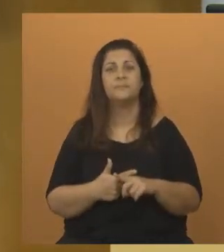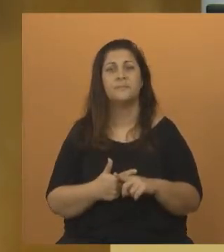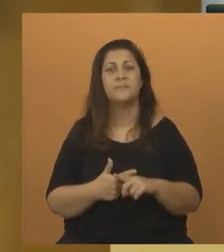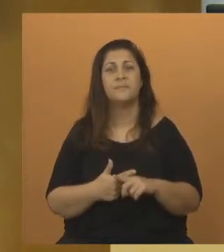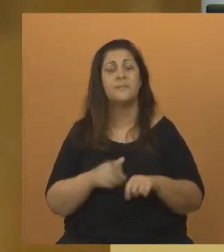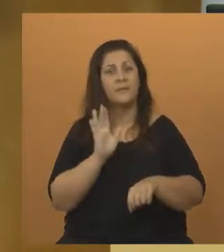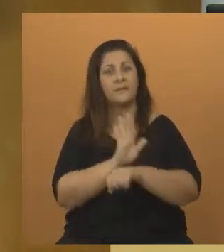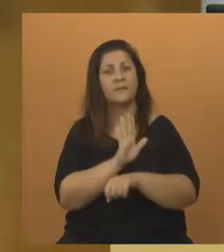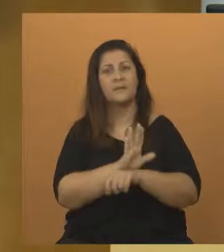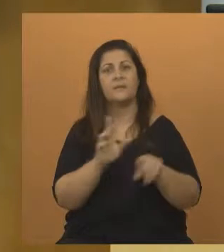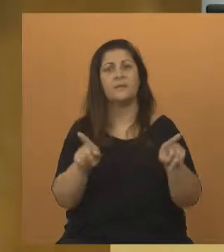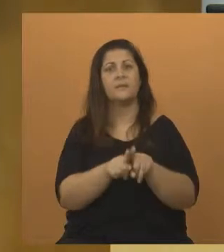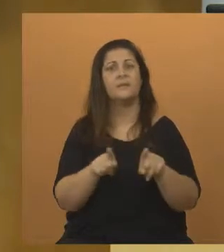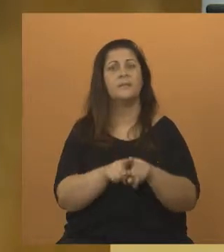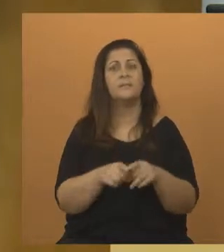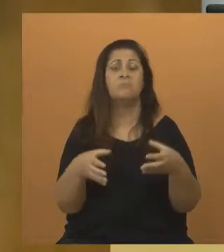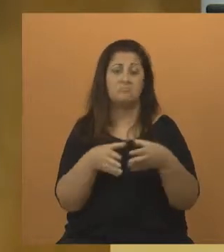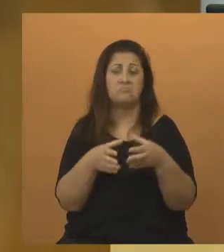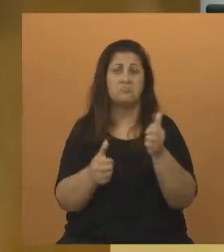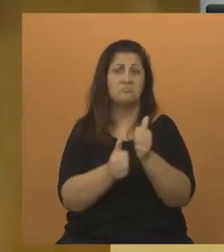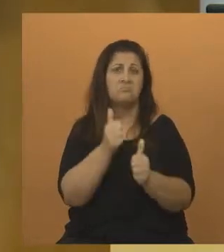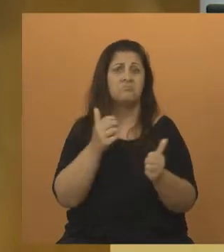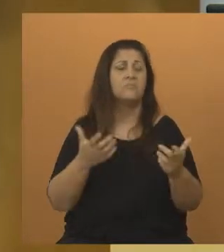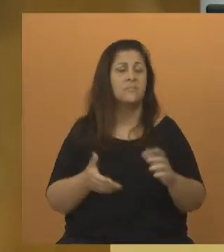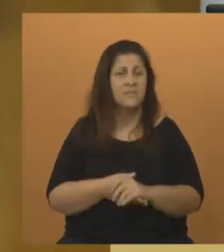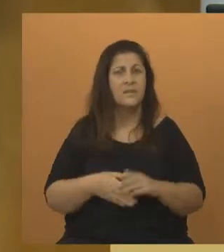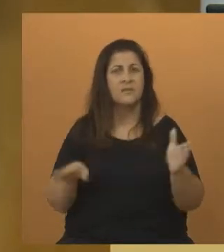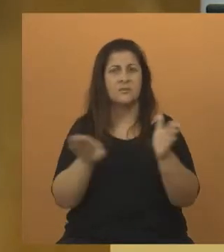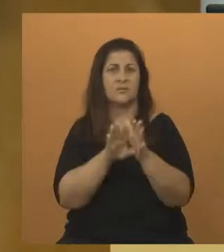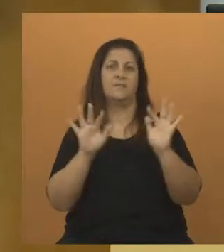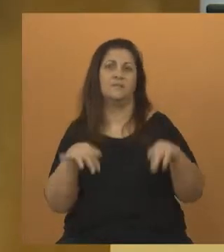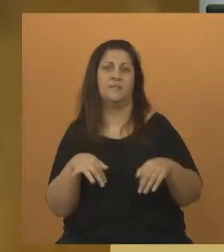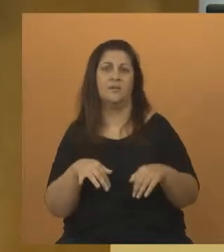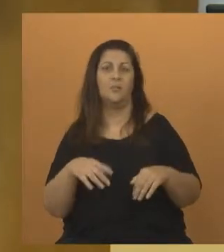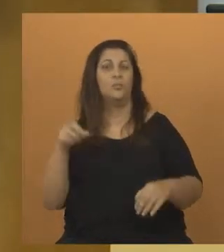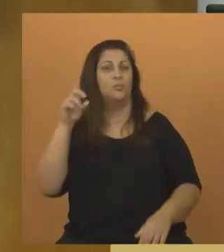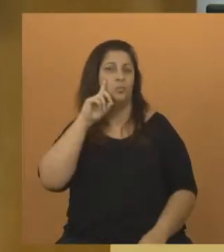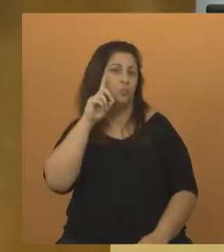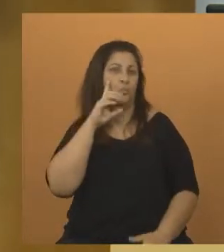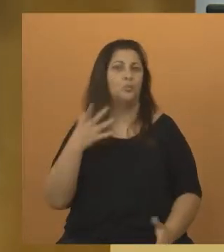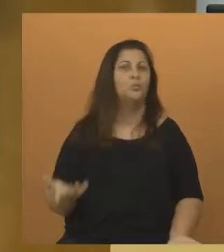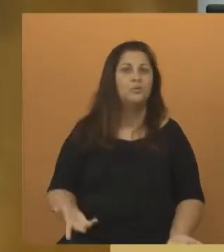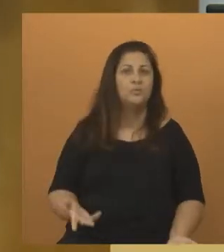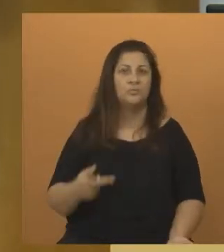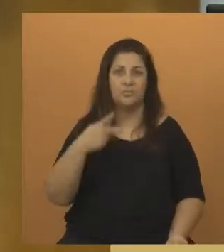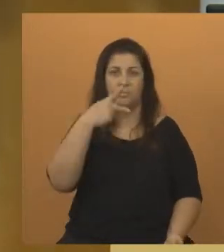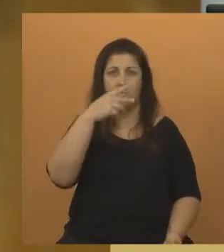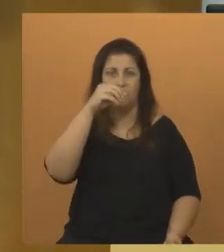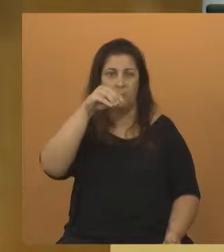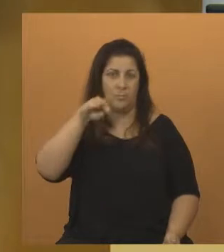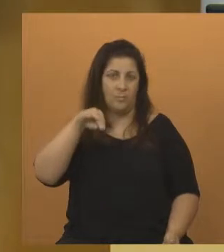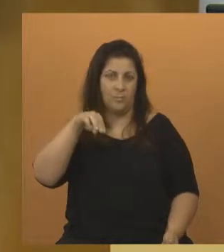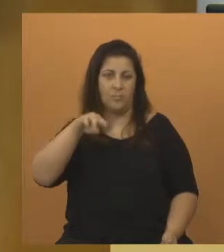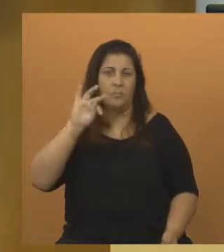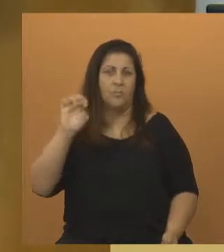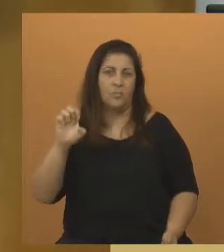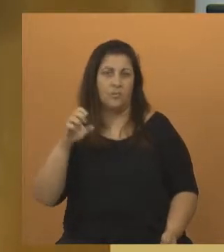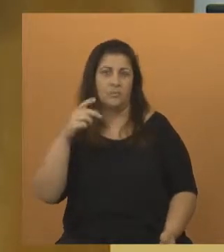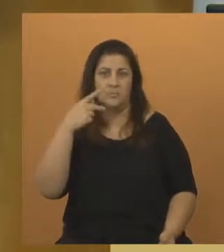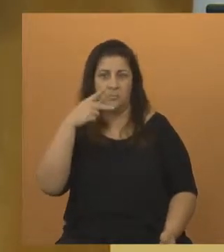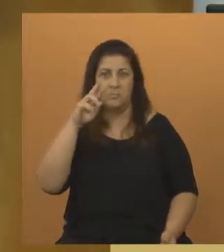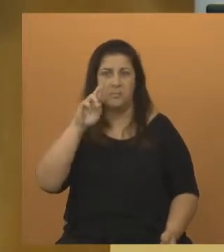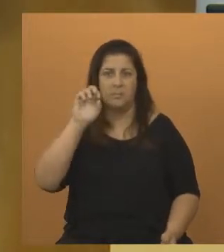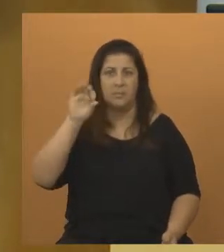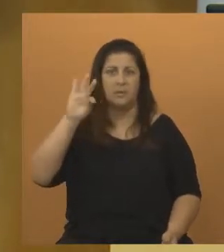beneficiar também os times de futebol que chegar à final. Não vou dizer que é todo dia estar na Ponte Preta jogando, mas vai